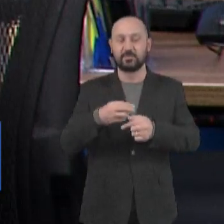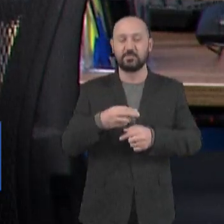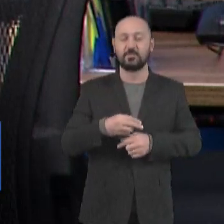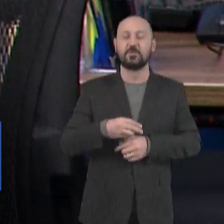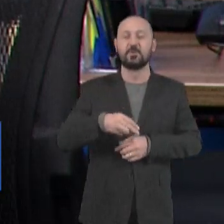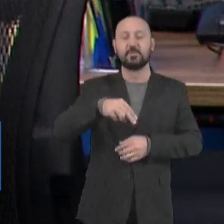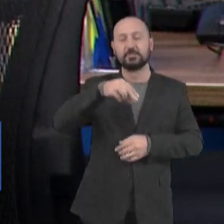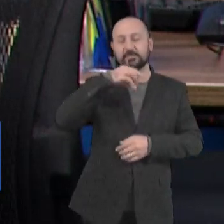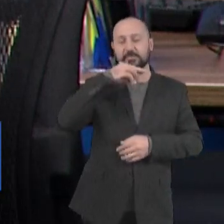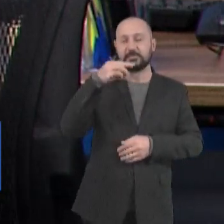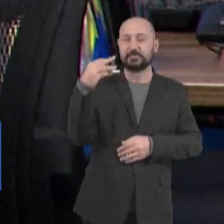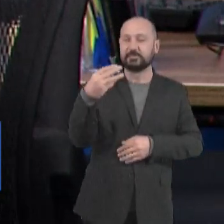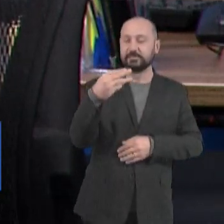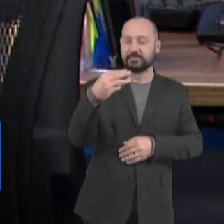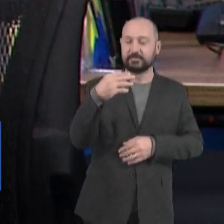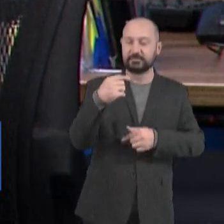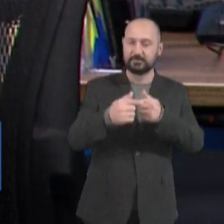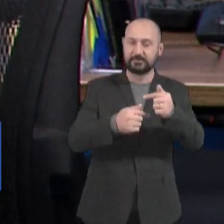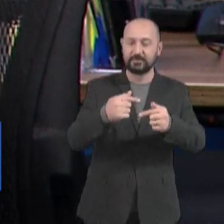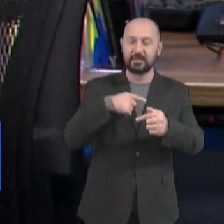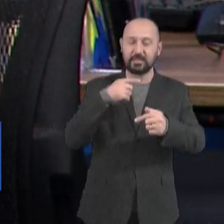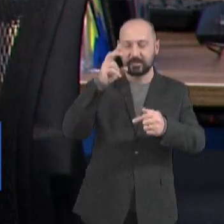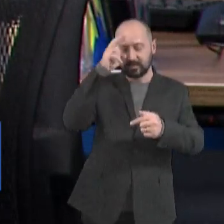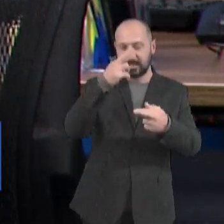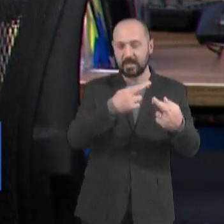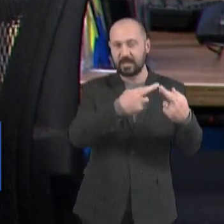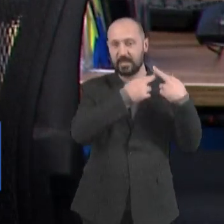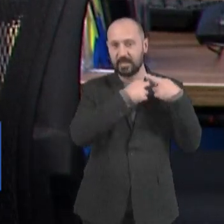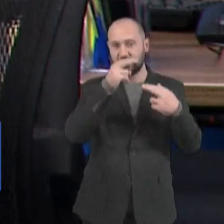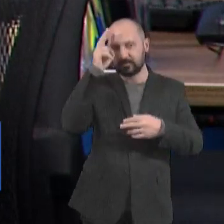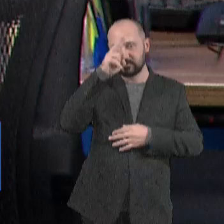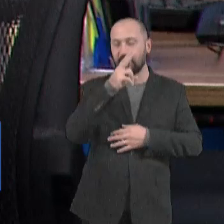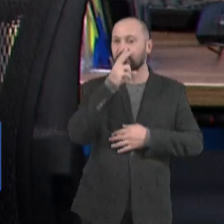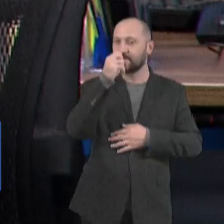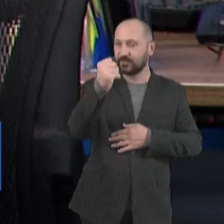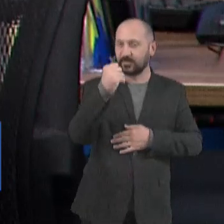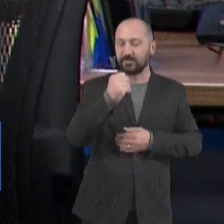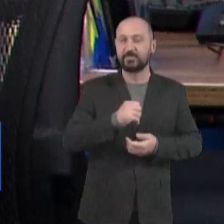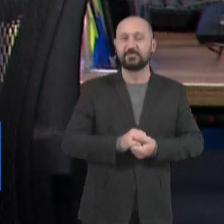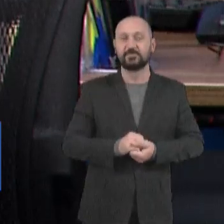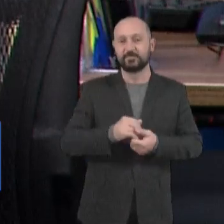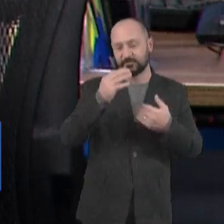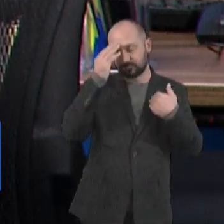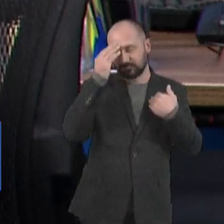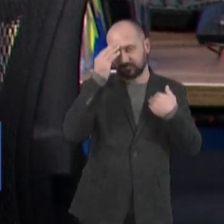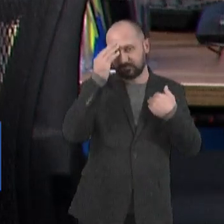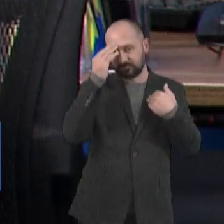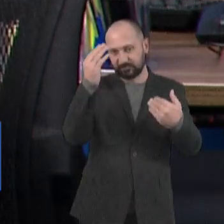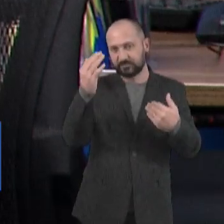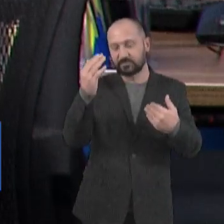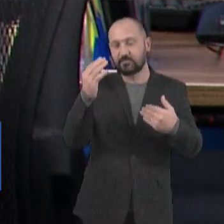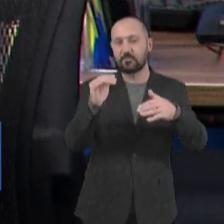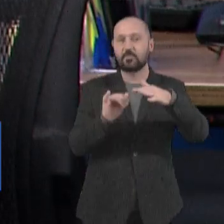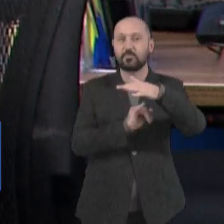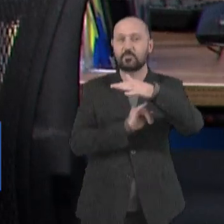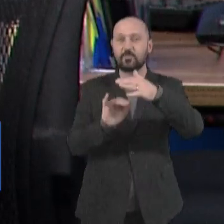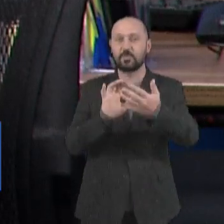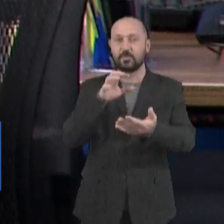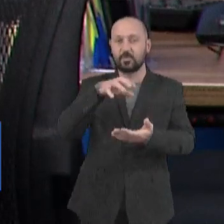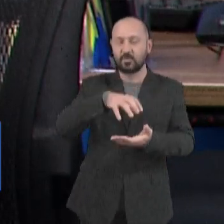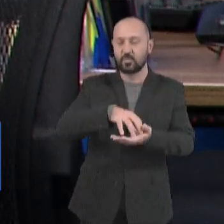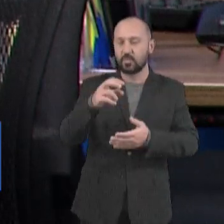trineto, e carregar esse legado. É muito forte. Muito obrigado. E o